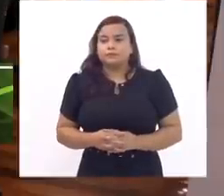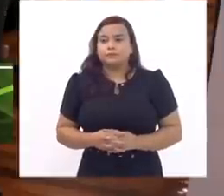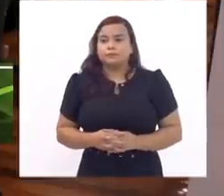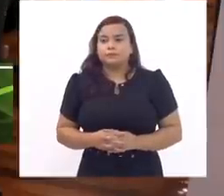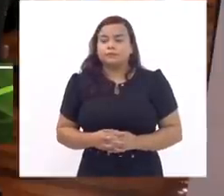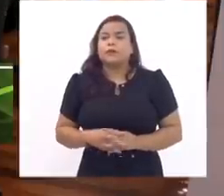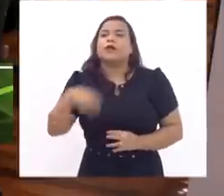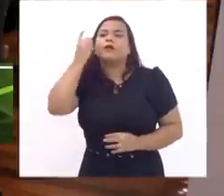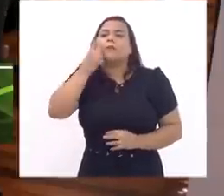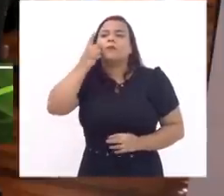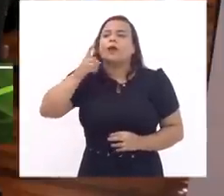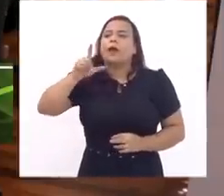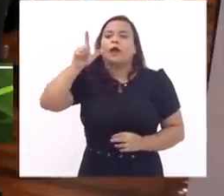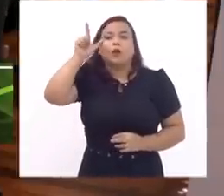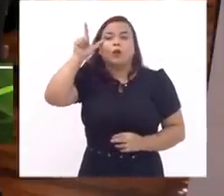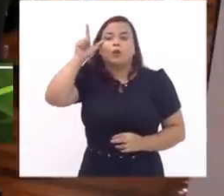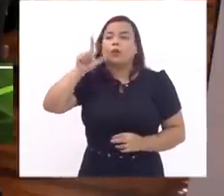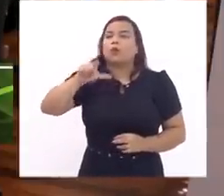Deputada Lucinha.